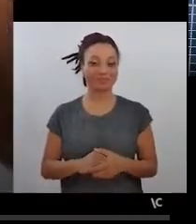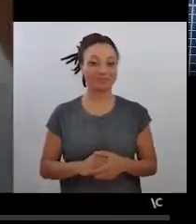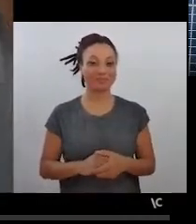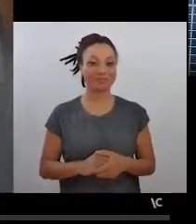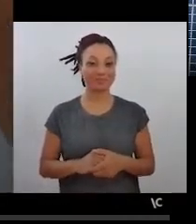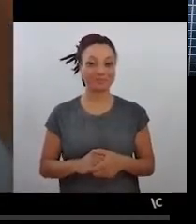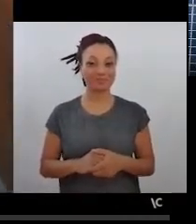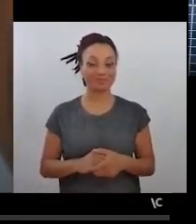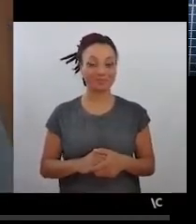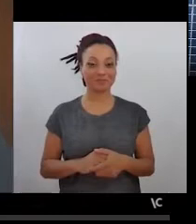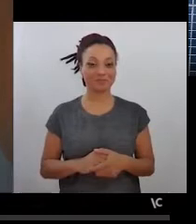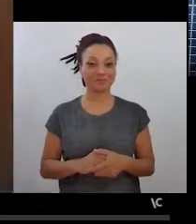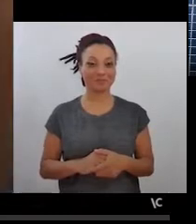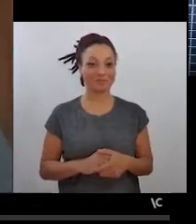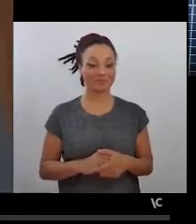Um